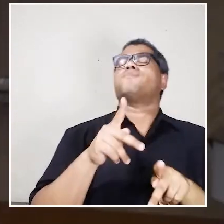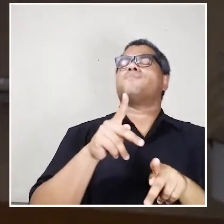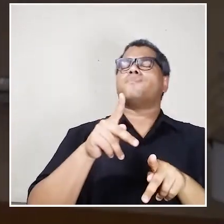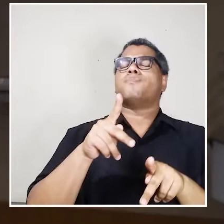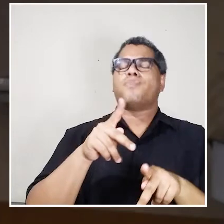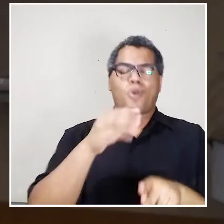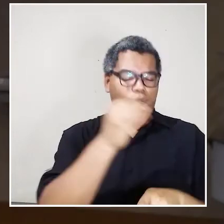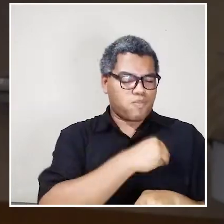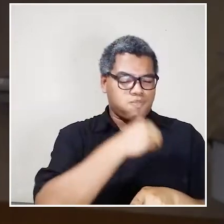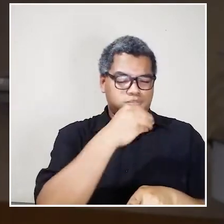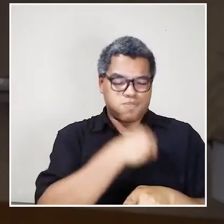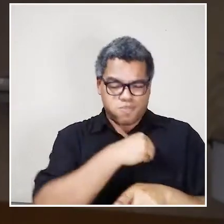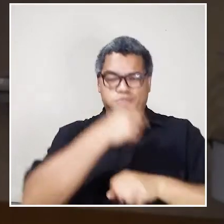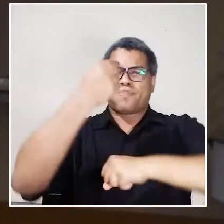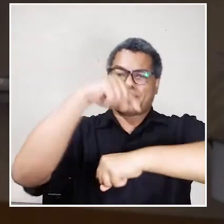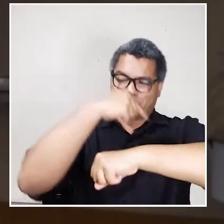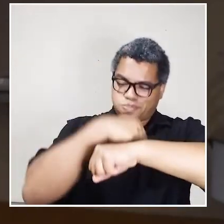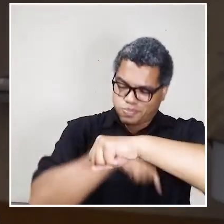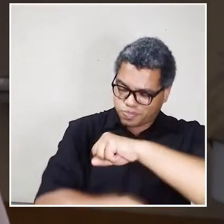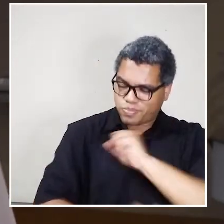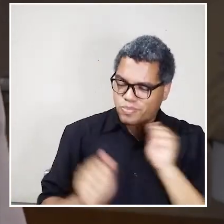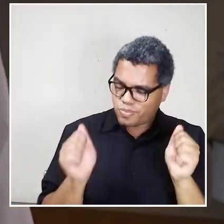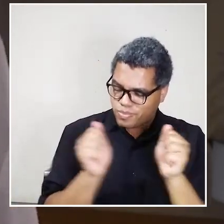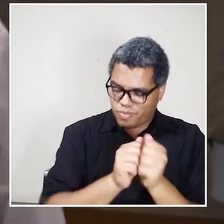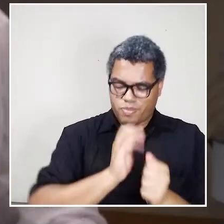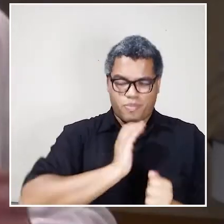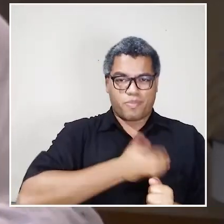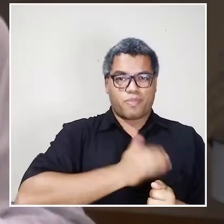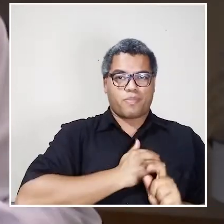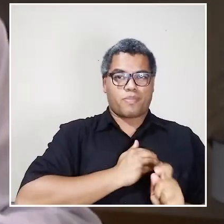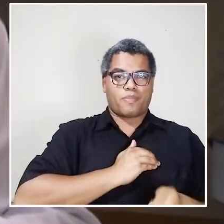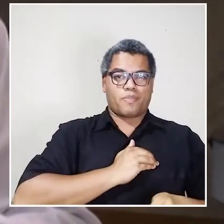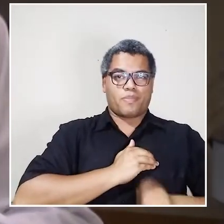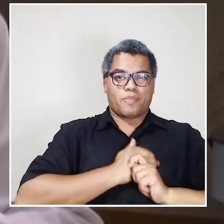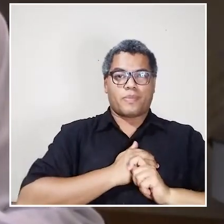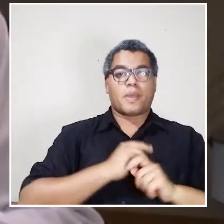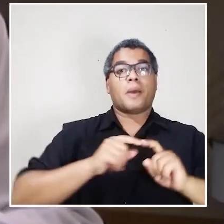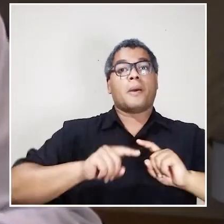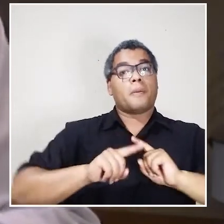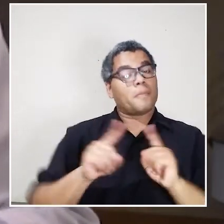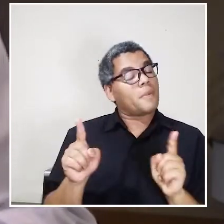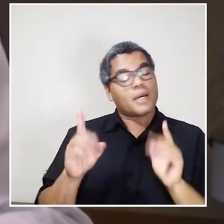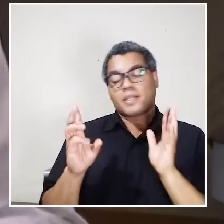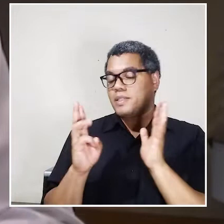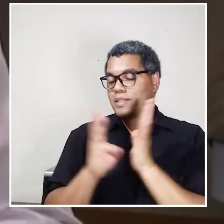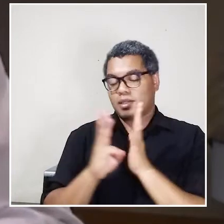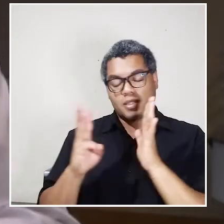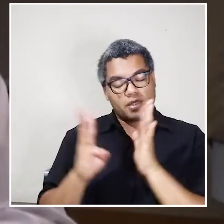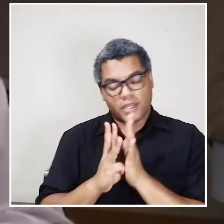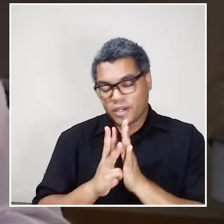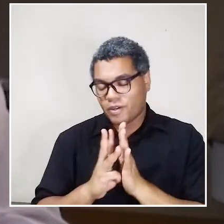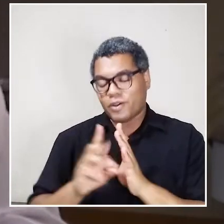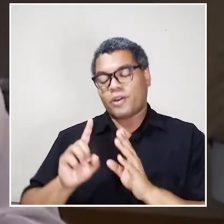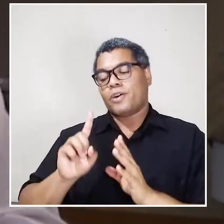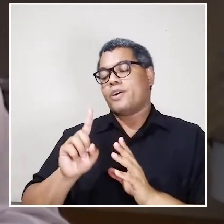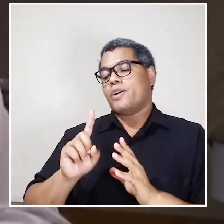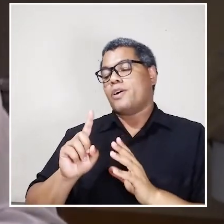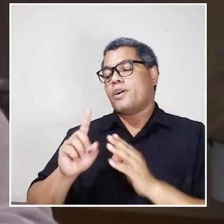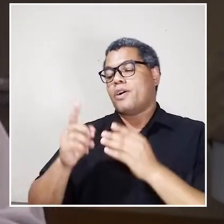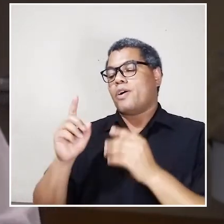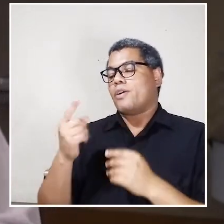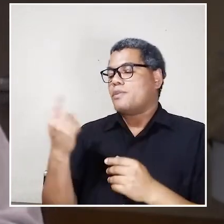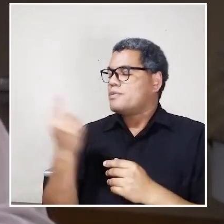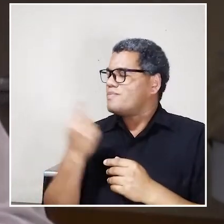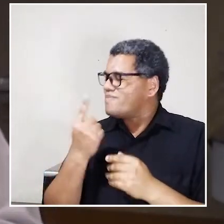agravou essa situação com a dureza do seu coração, mas nessa altura a Daniel só cabe pedir uma coisa: